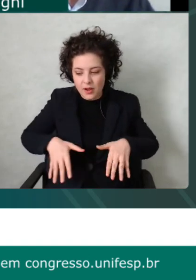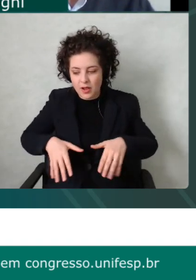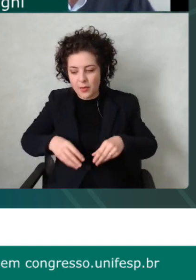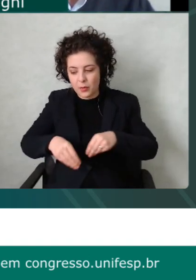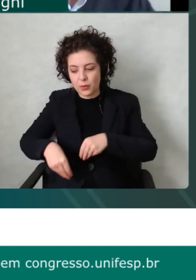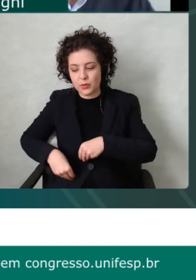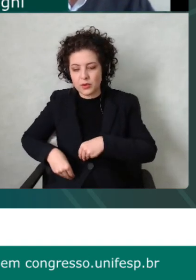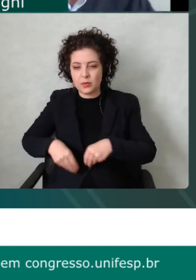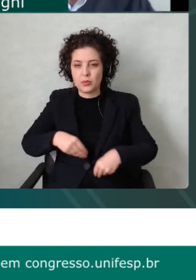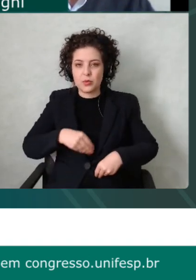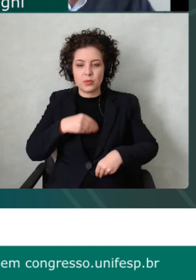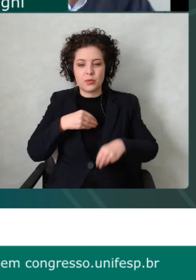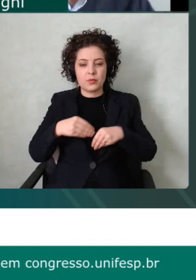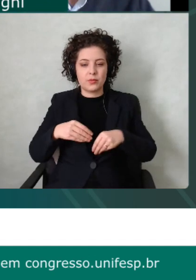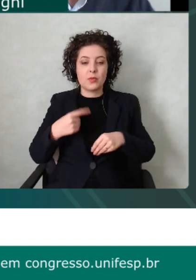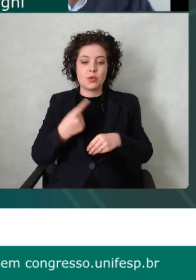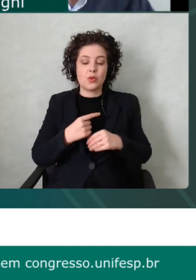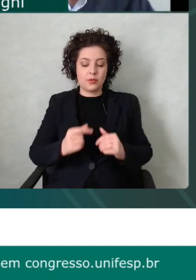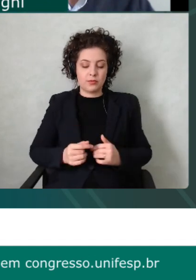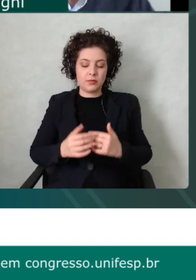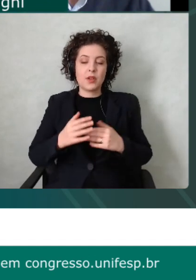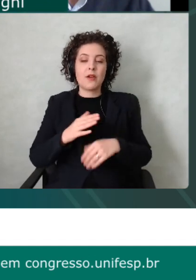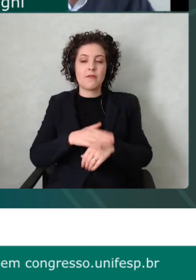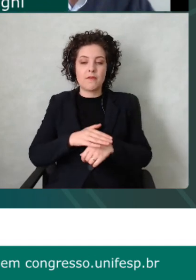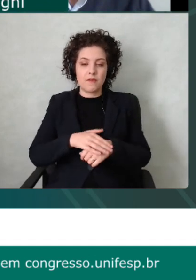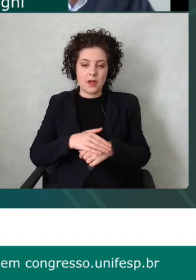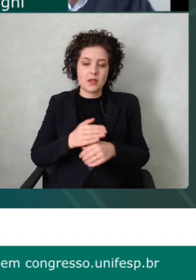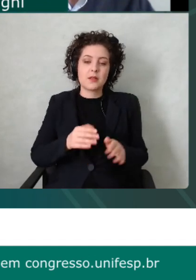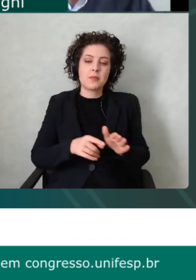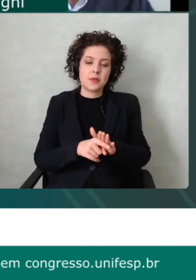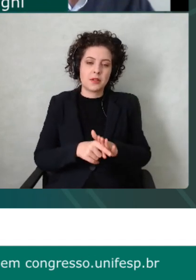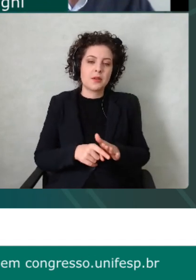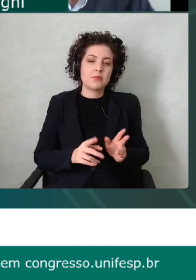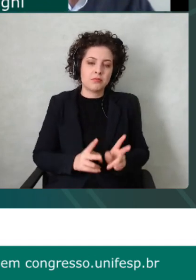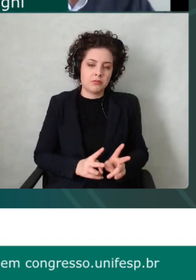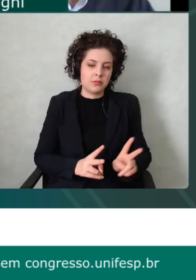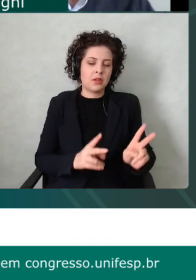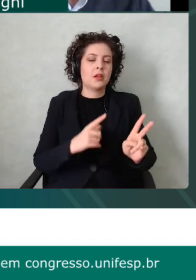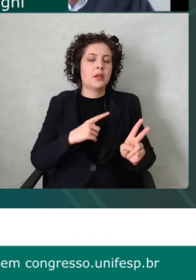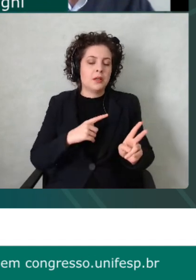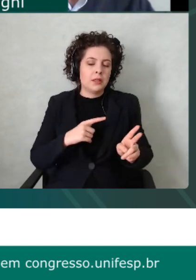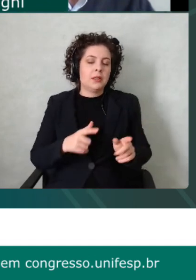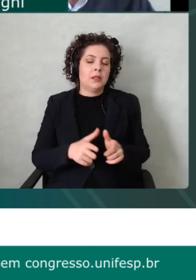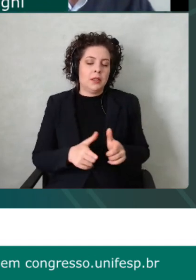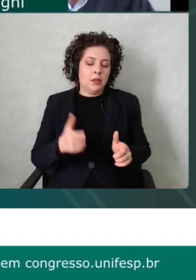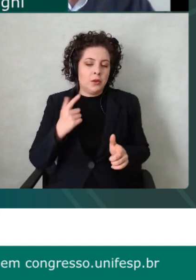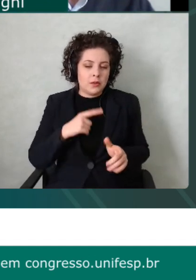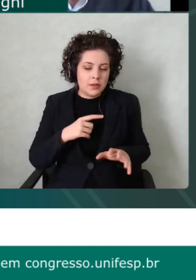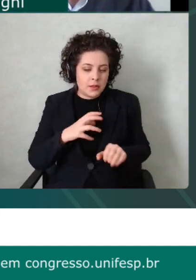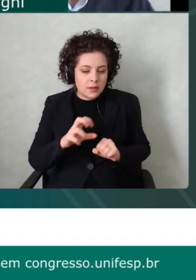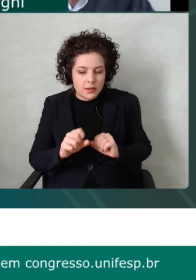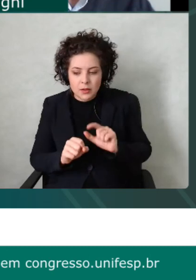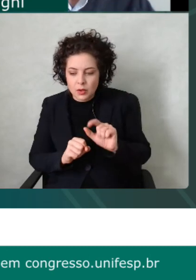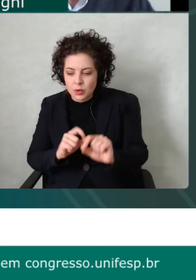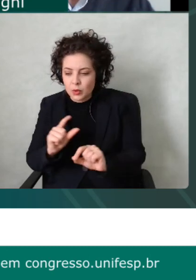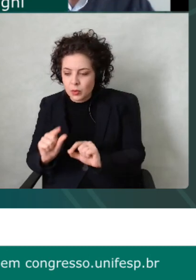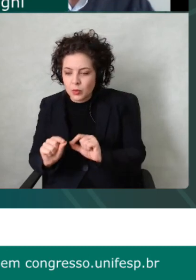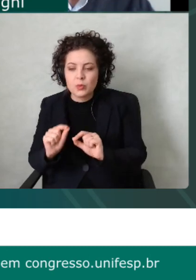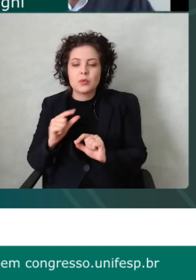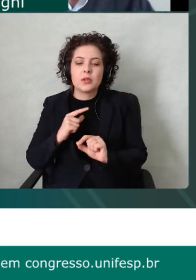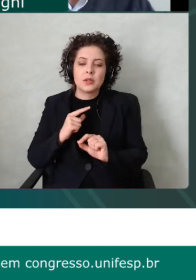anticorpo neutralizante para esse vírus. Os estudos mostram que isso aí é frequente, né? Você consegue pegar o plasma